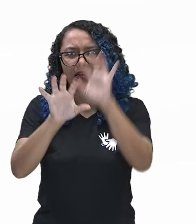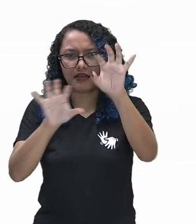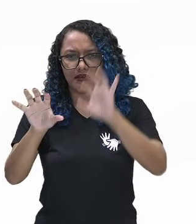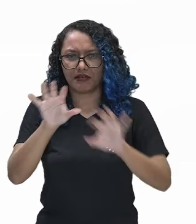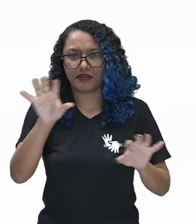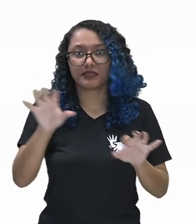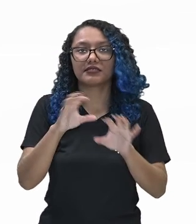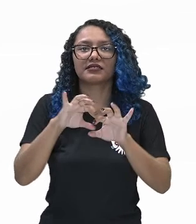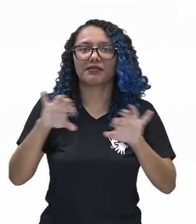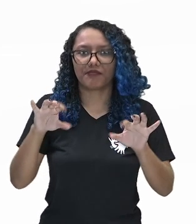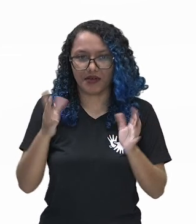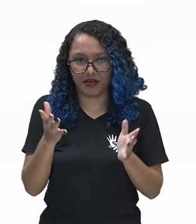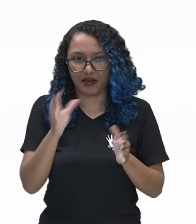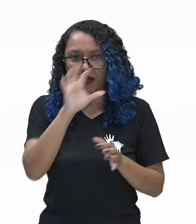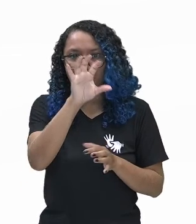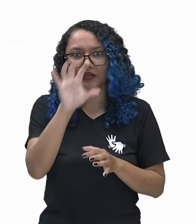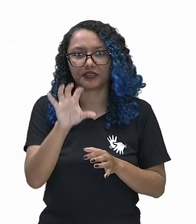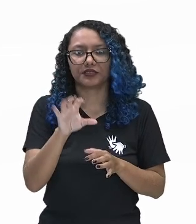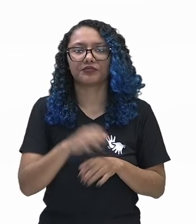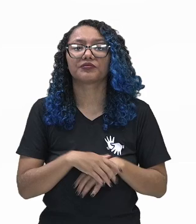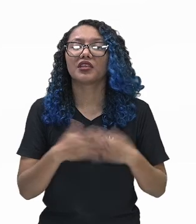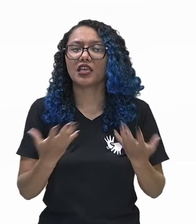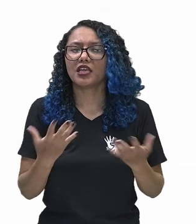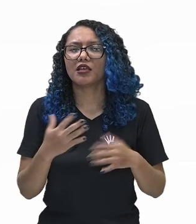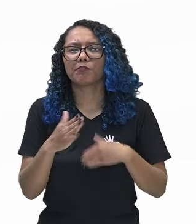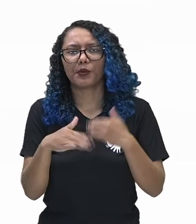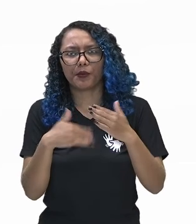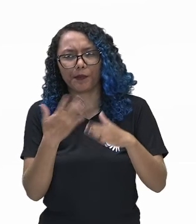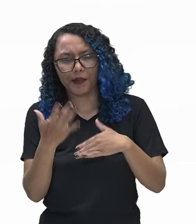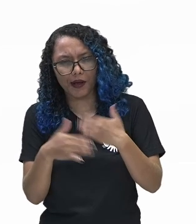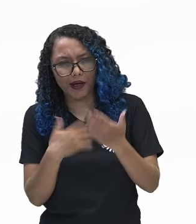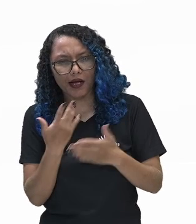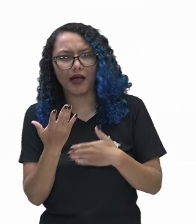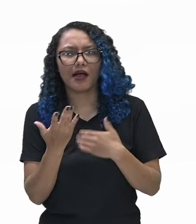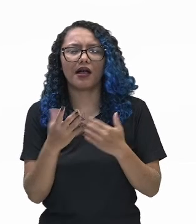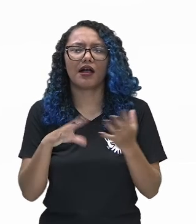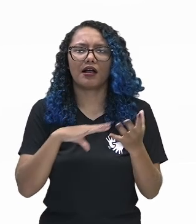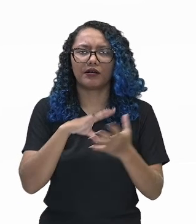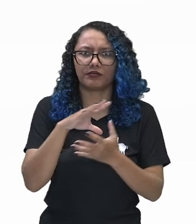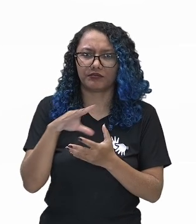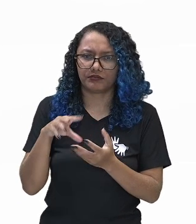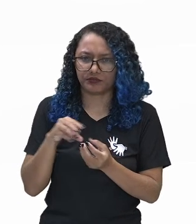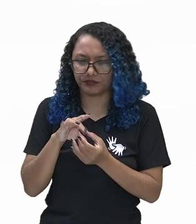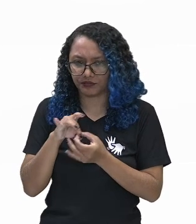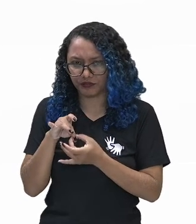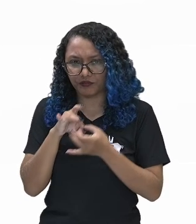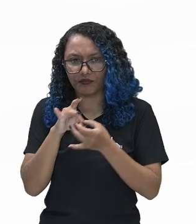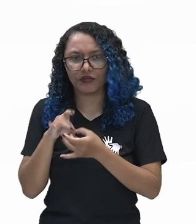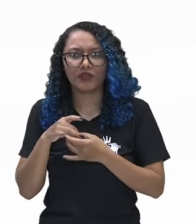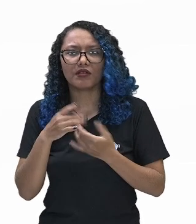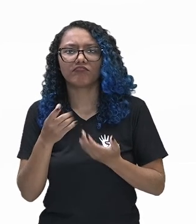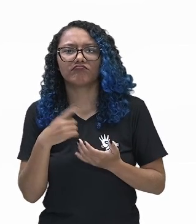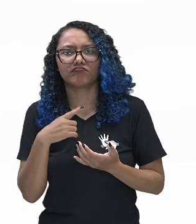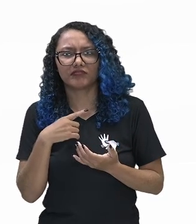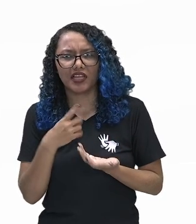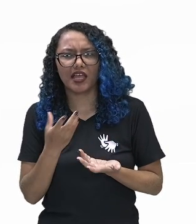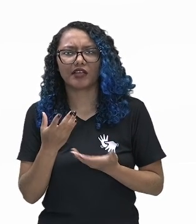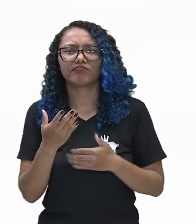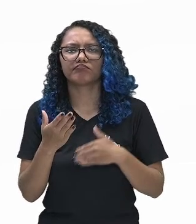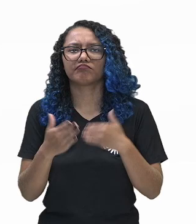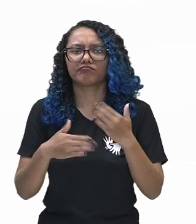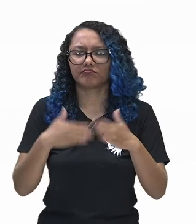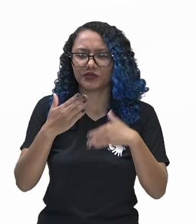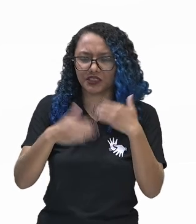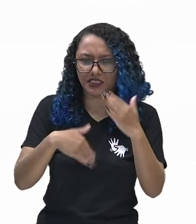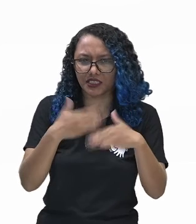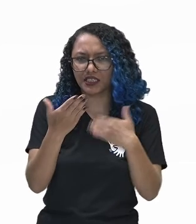globalização capitalista, né, as regiões elas se modernizam, estabelecem ali cada vez mais relação uma região com